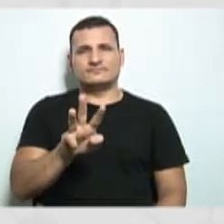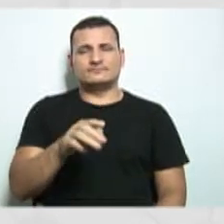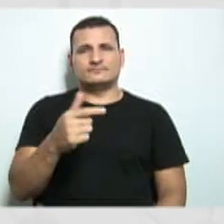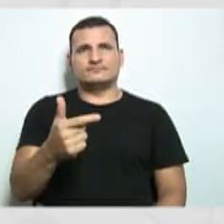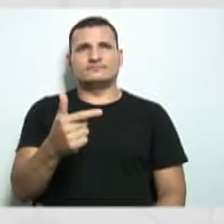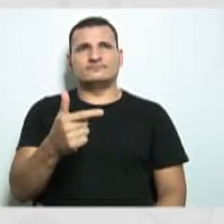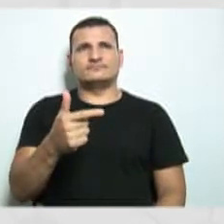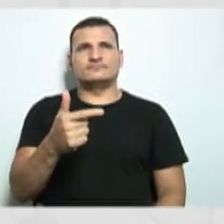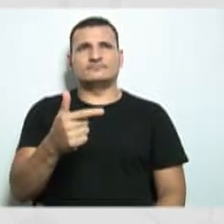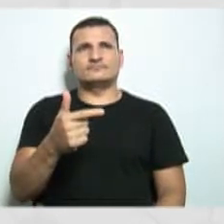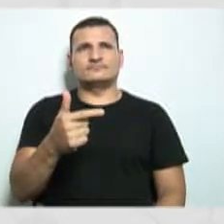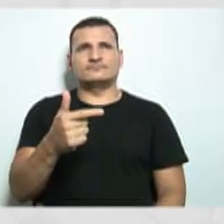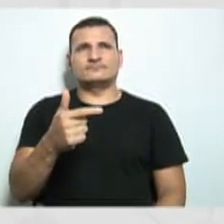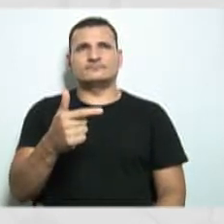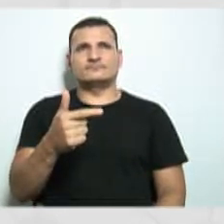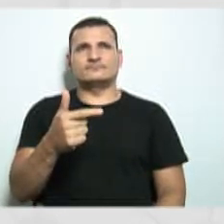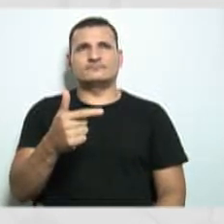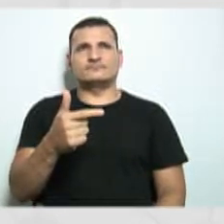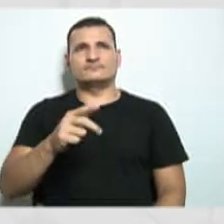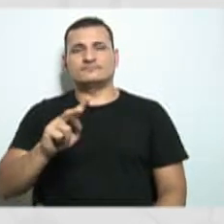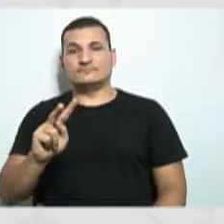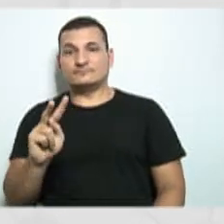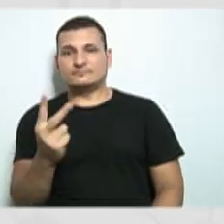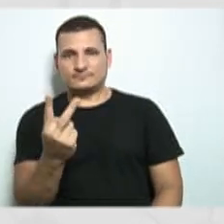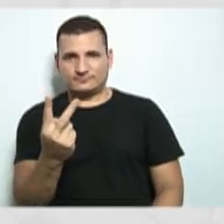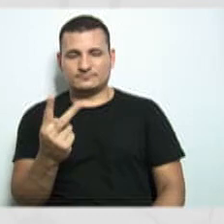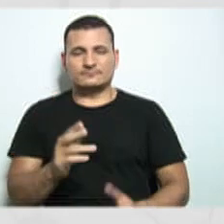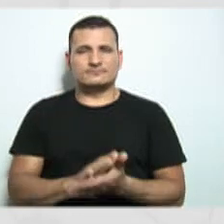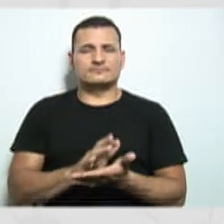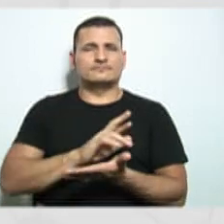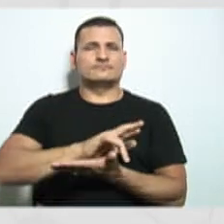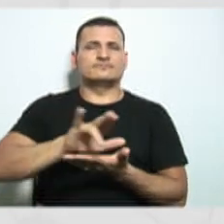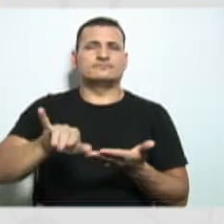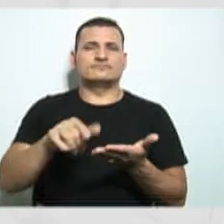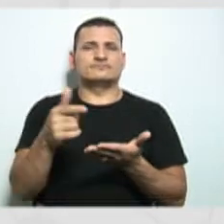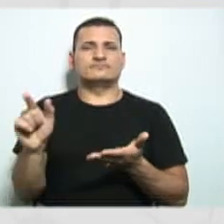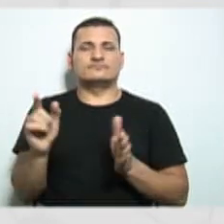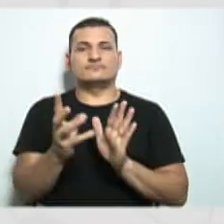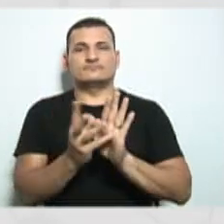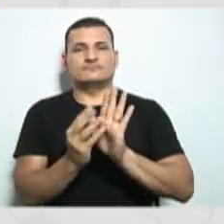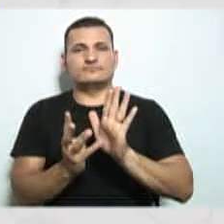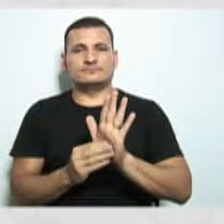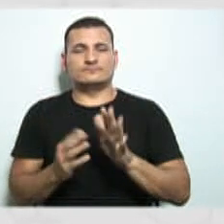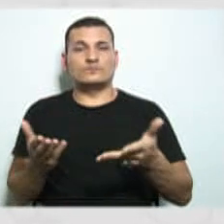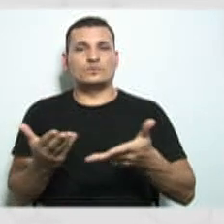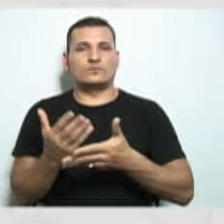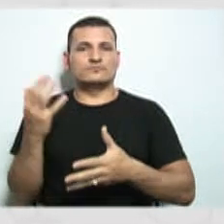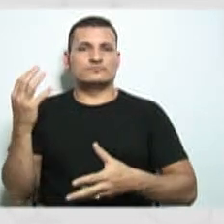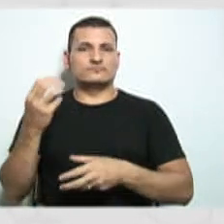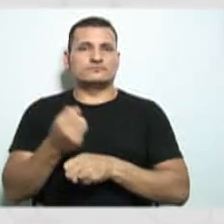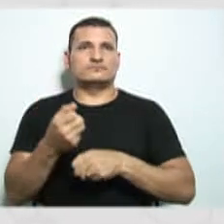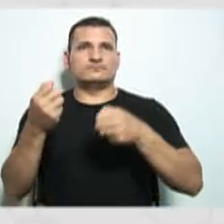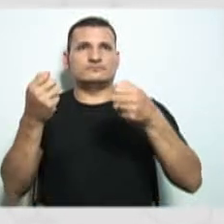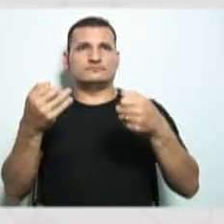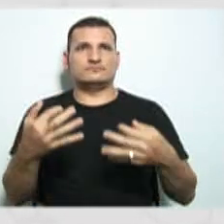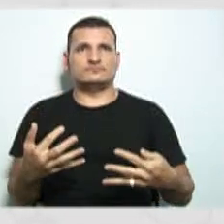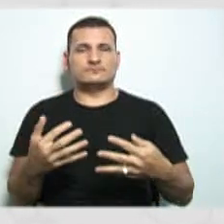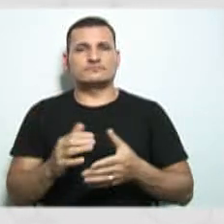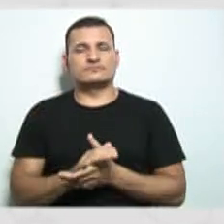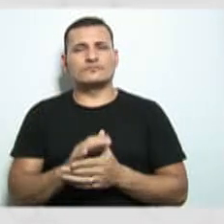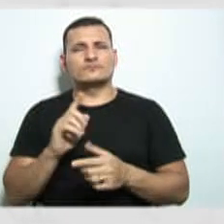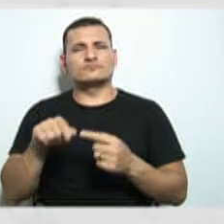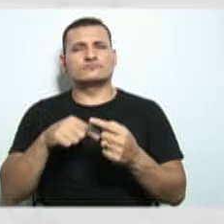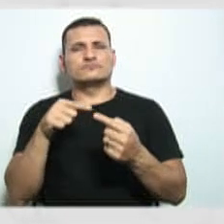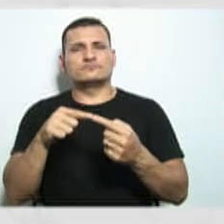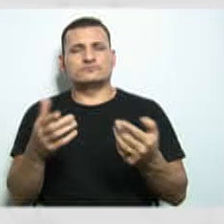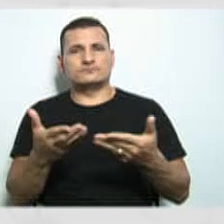5W2AH. Isso aqui é um 2, não é um Z, não. Enfim, vários outros conteúdos que nós vamos revisar aqui para tratar com você hoje. Qual é esse objetivo,